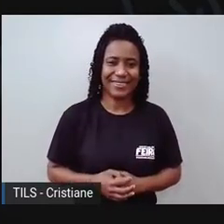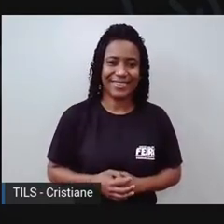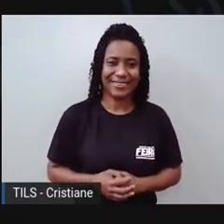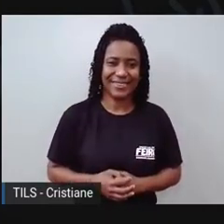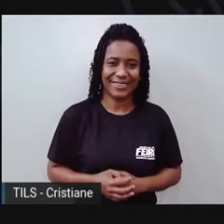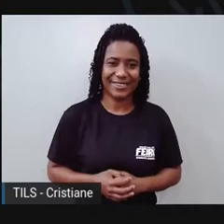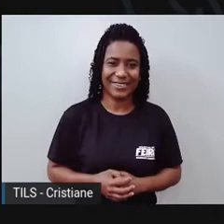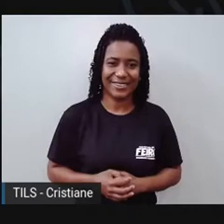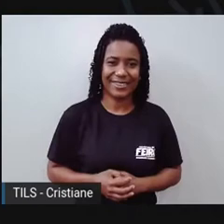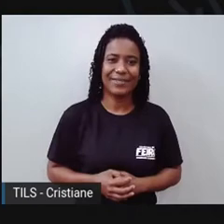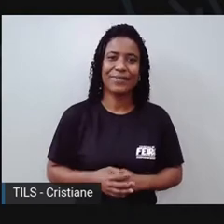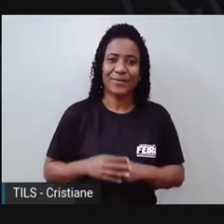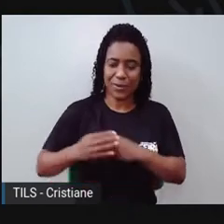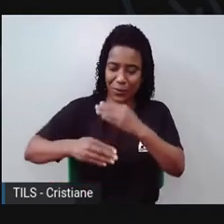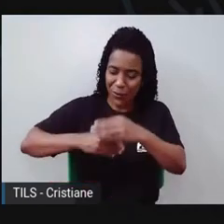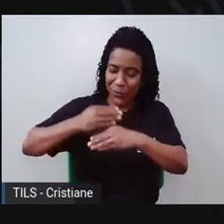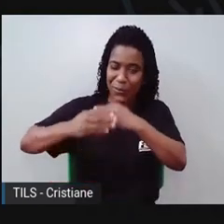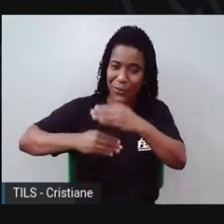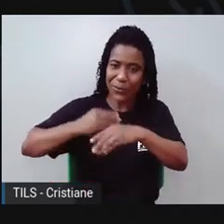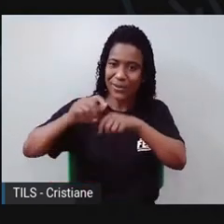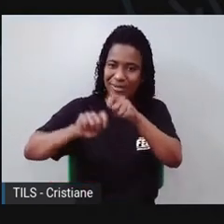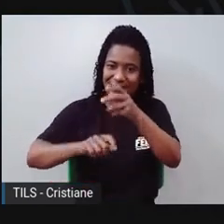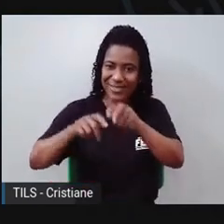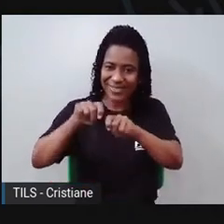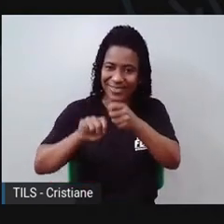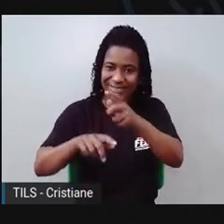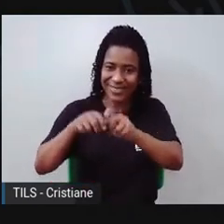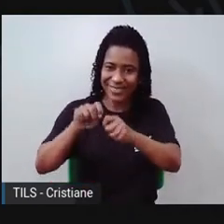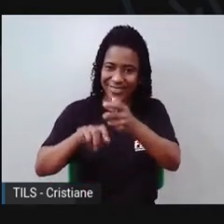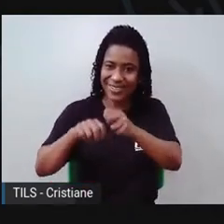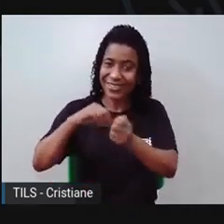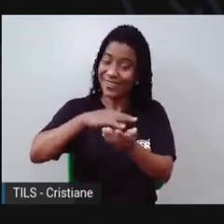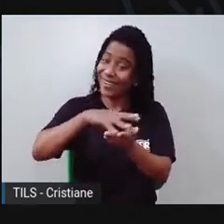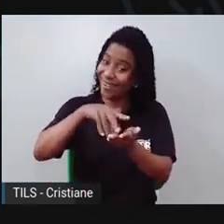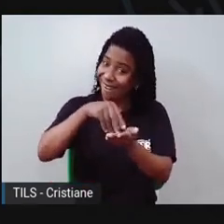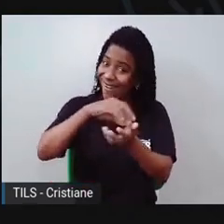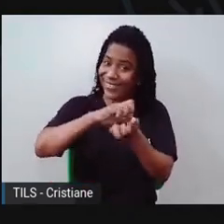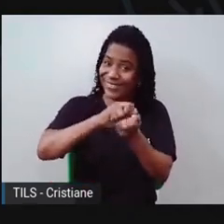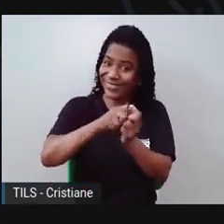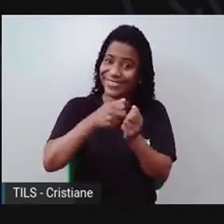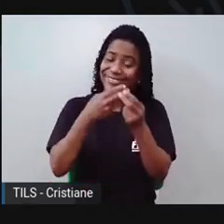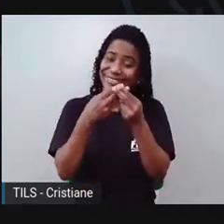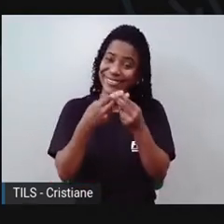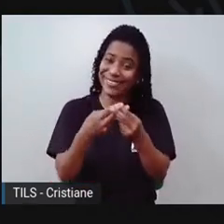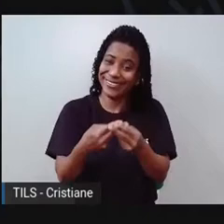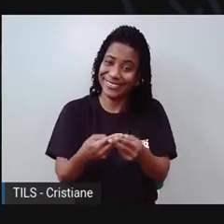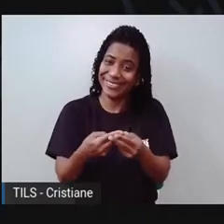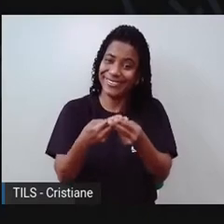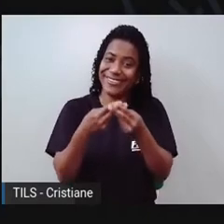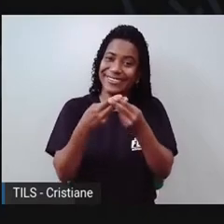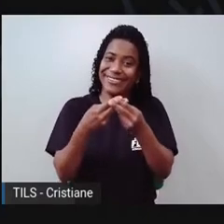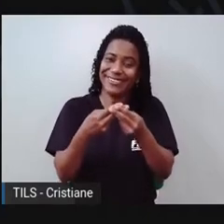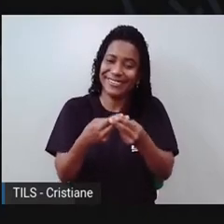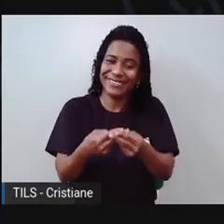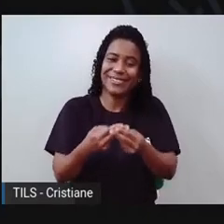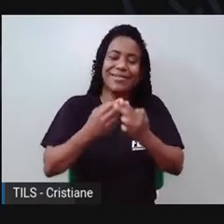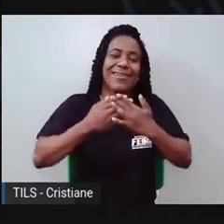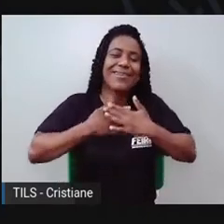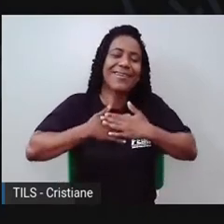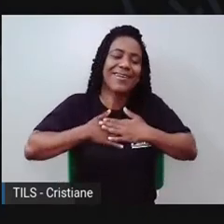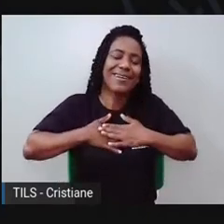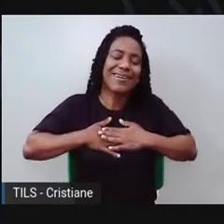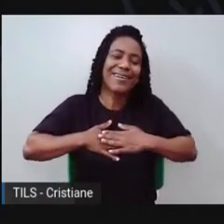Já tá terminando, viu? Mas como eu disse, arte é paciência. A gente tem que ter calma